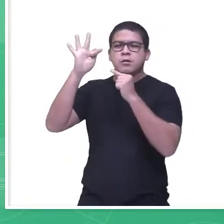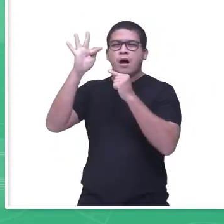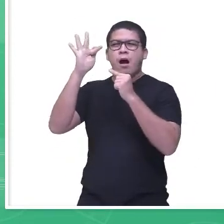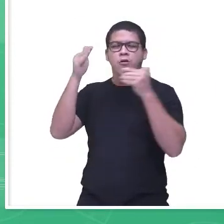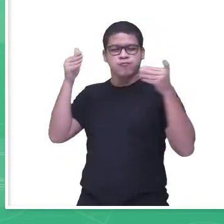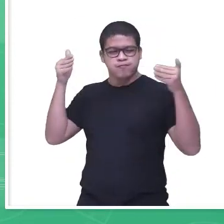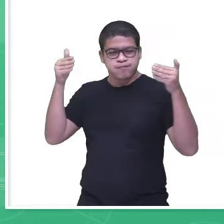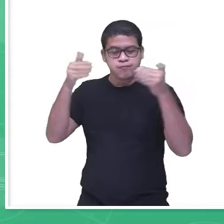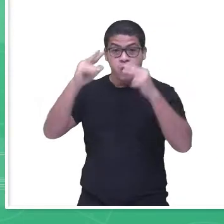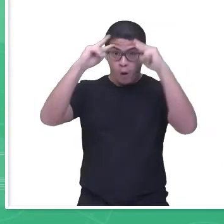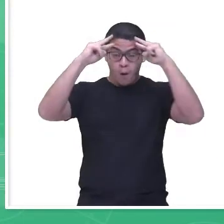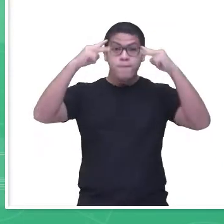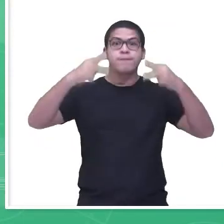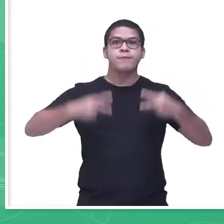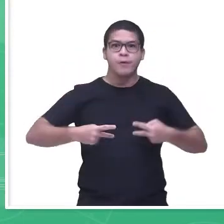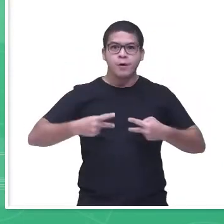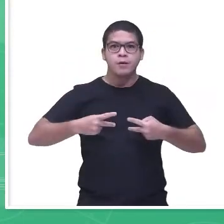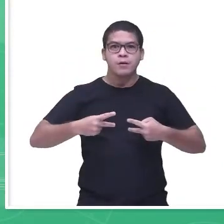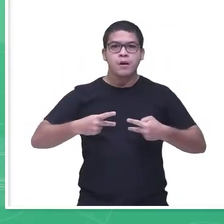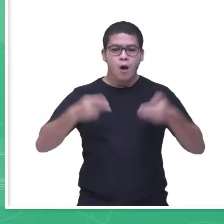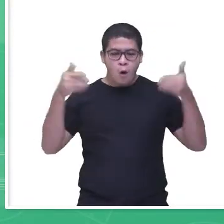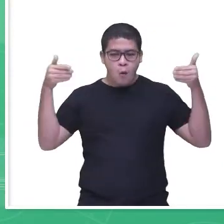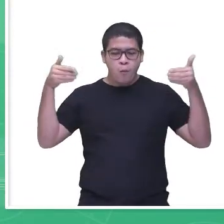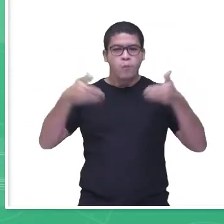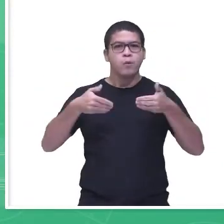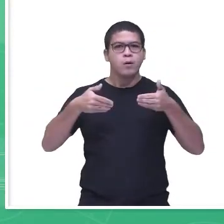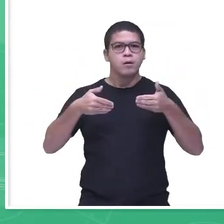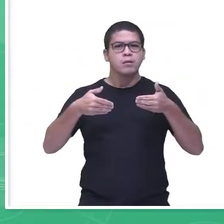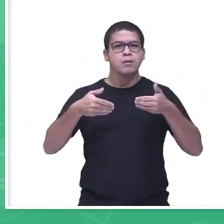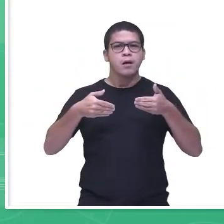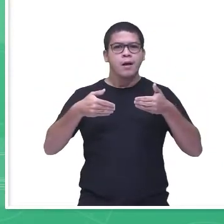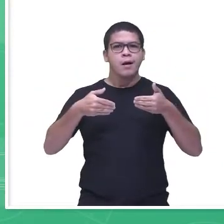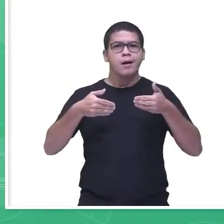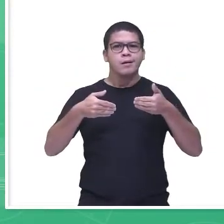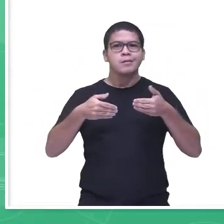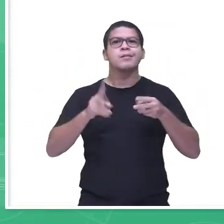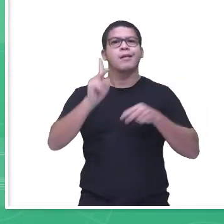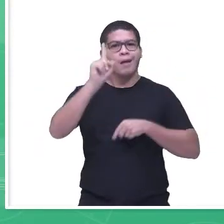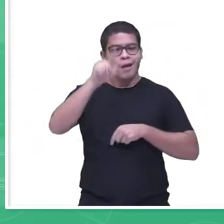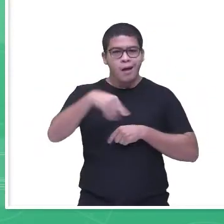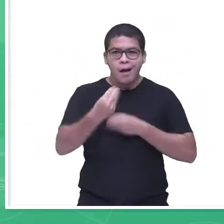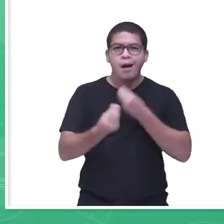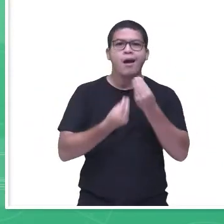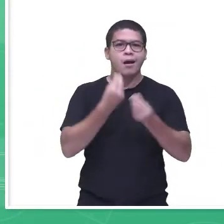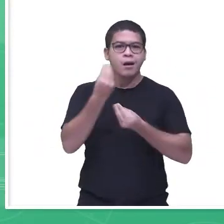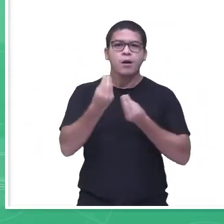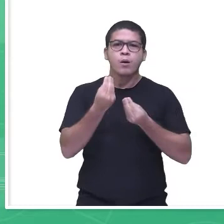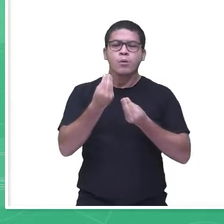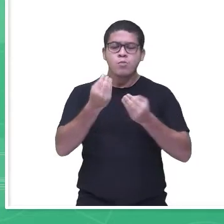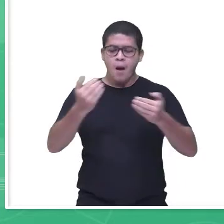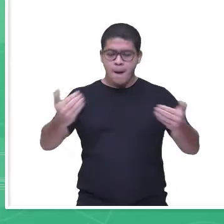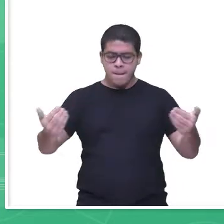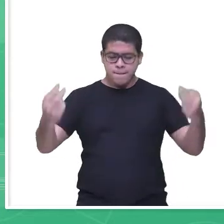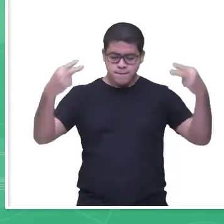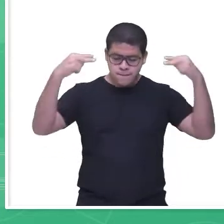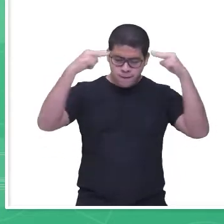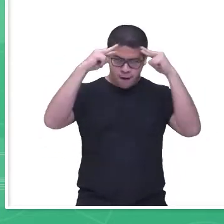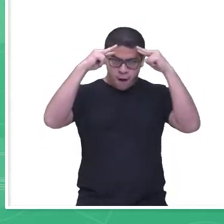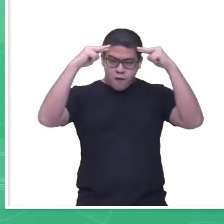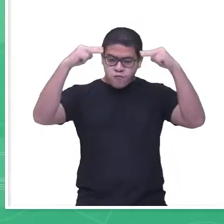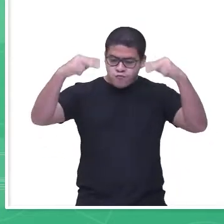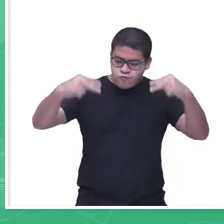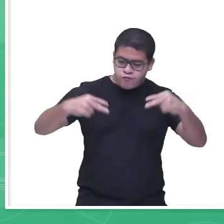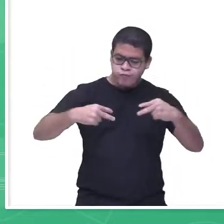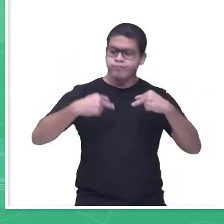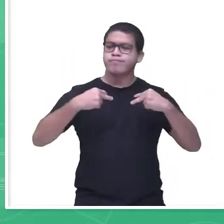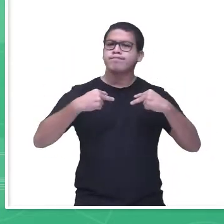antropológica. Olha só que interessante, uma filosofia mais voltada para o homem, voltada para dentro de si mesmo, voltada mais